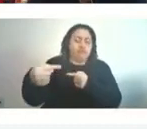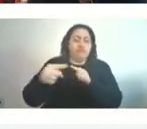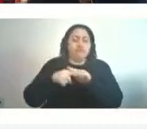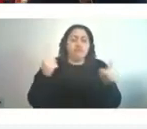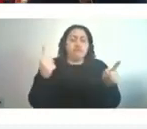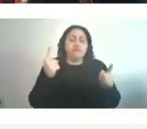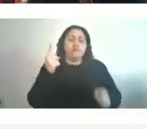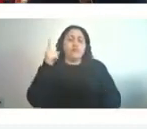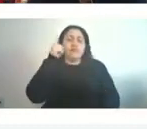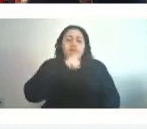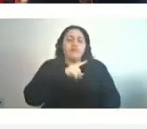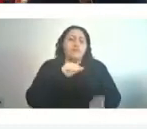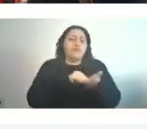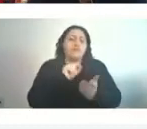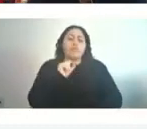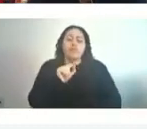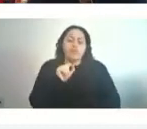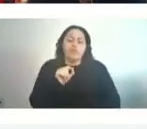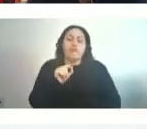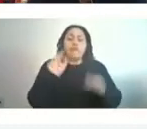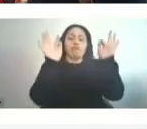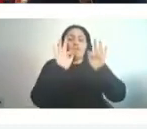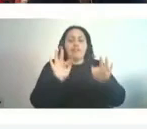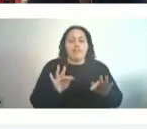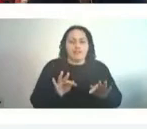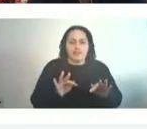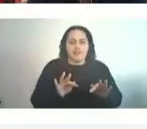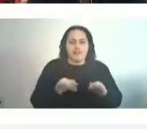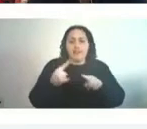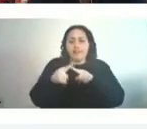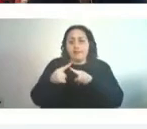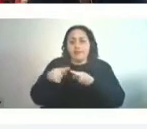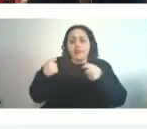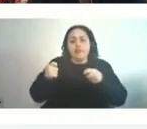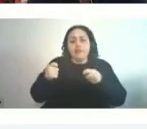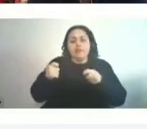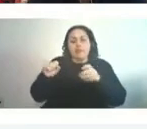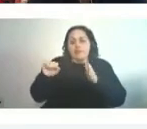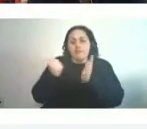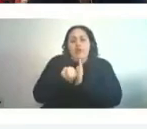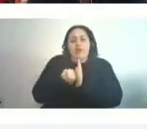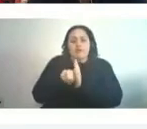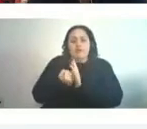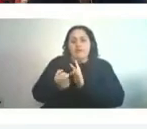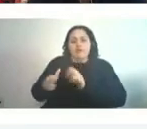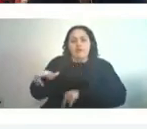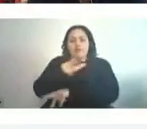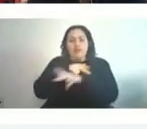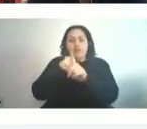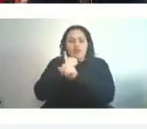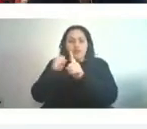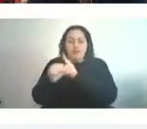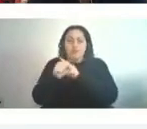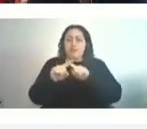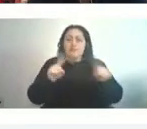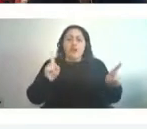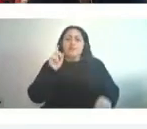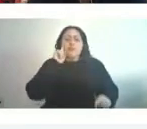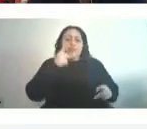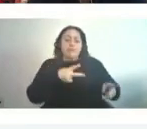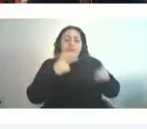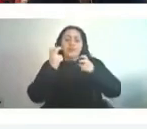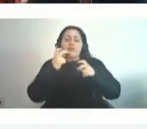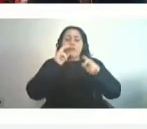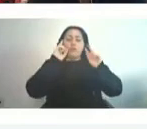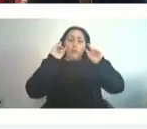da felicidade, né, porque acirrou essa condição social da diferença e não soube tratar das questões subjetivas dos